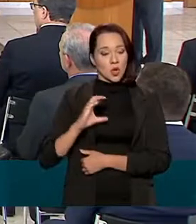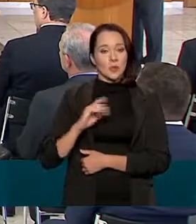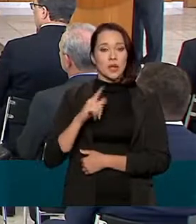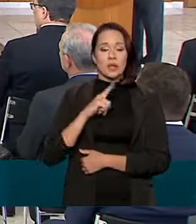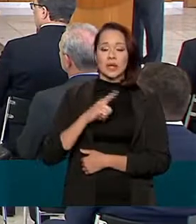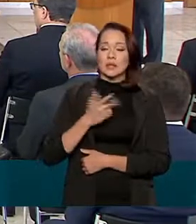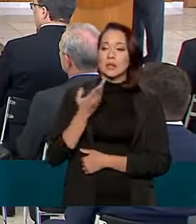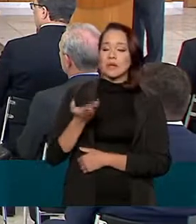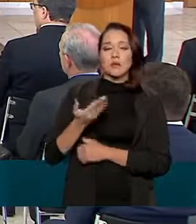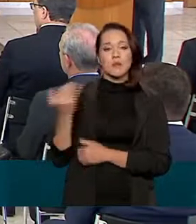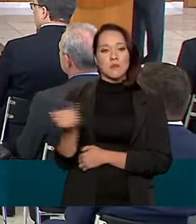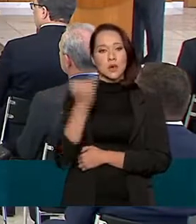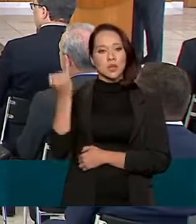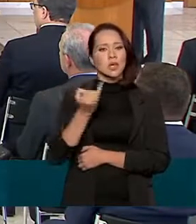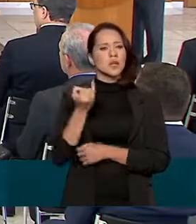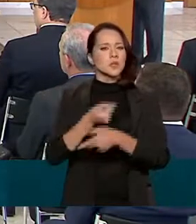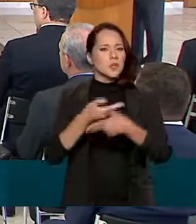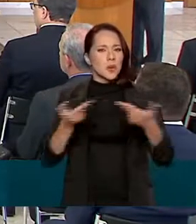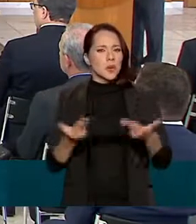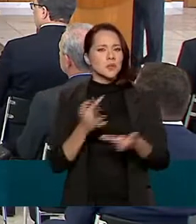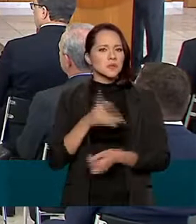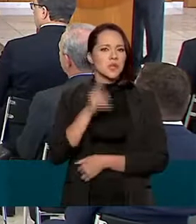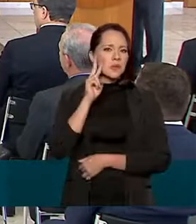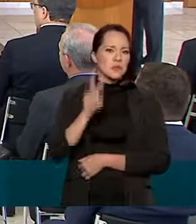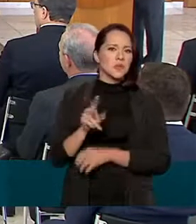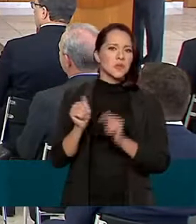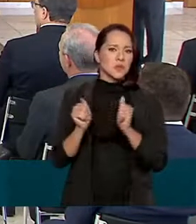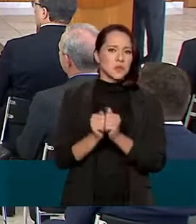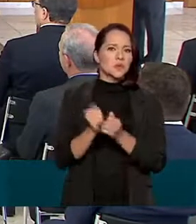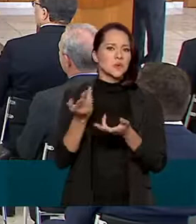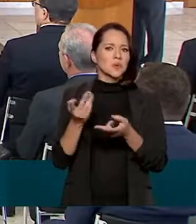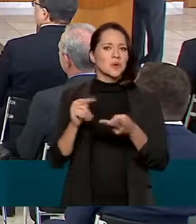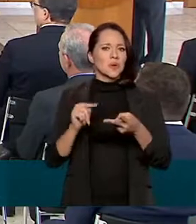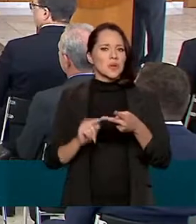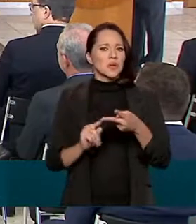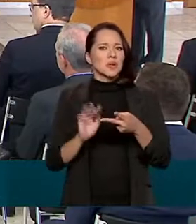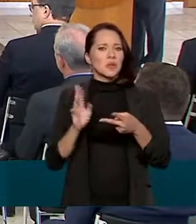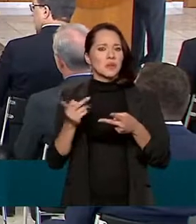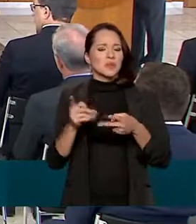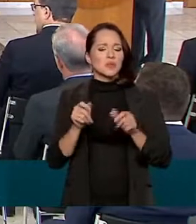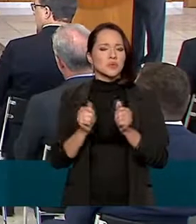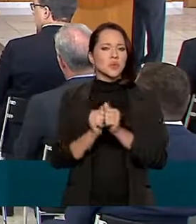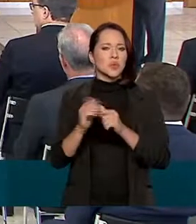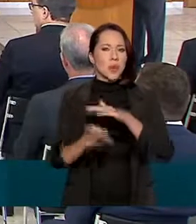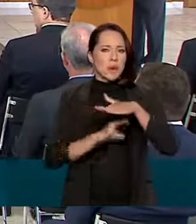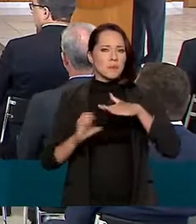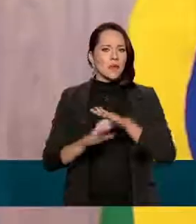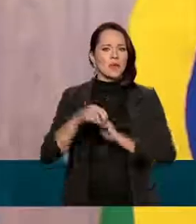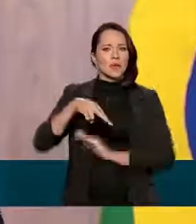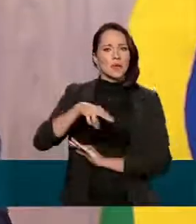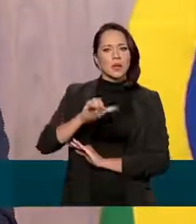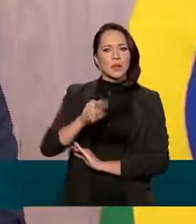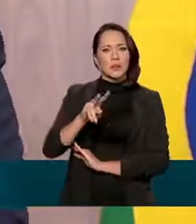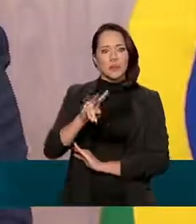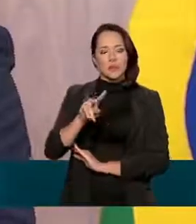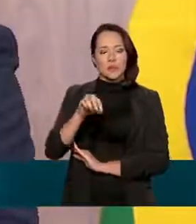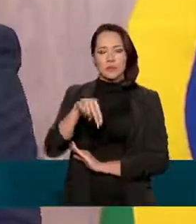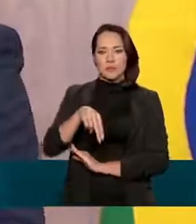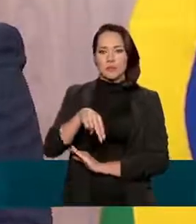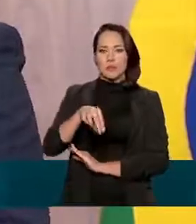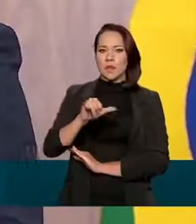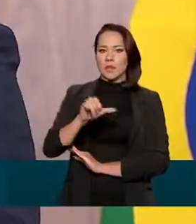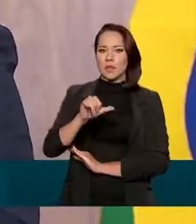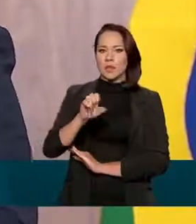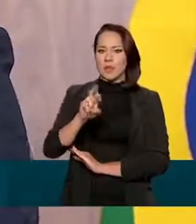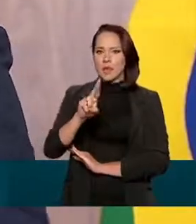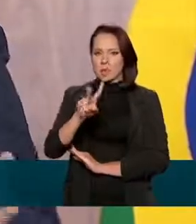trabalhando importante e frutos como Lemos visto Cola inversion que essa região da companhia Minerva e que está